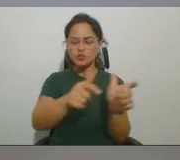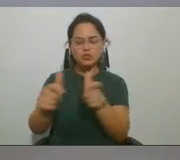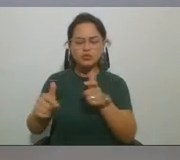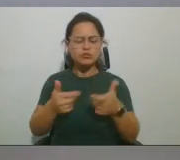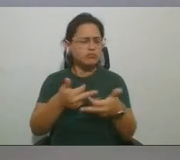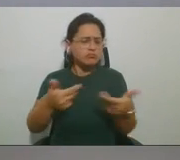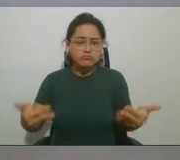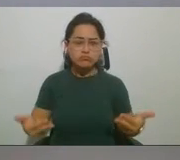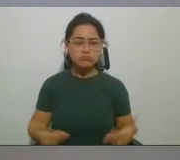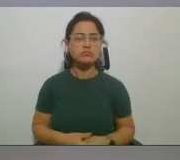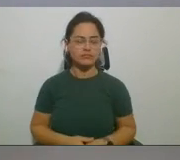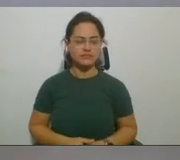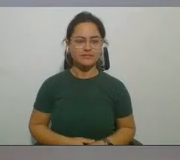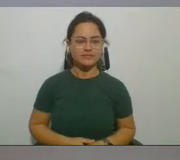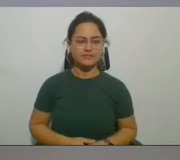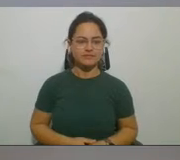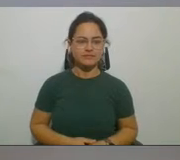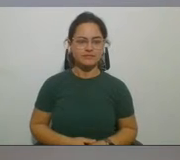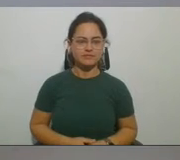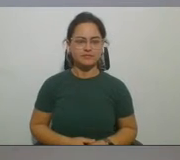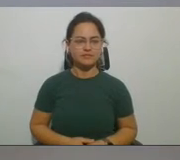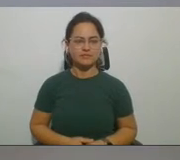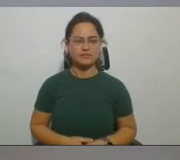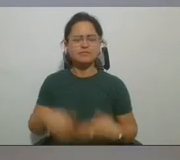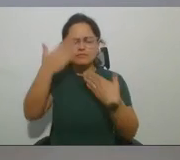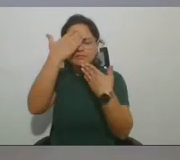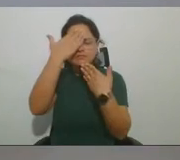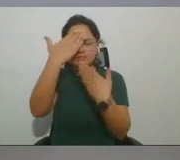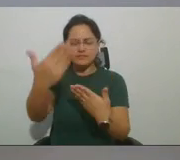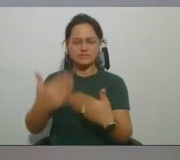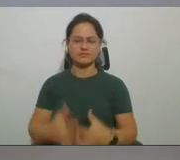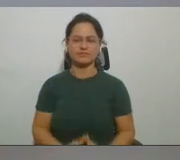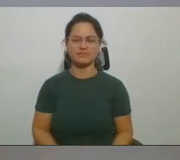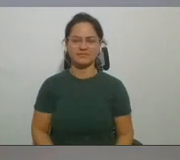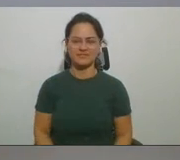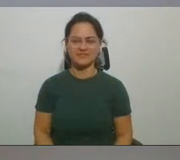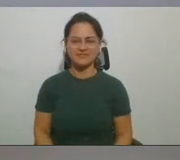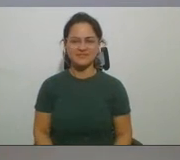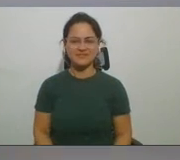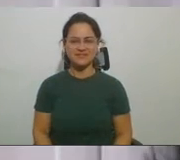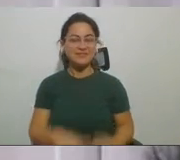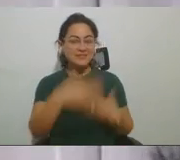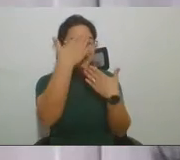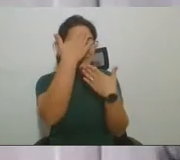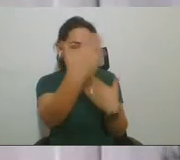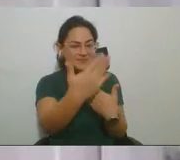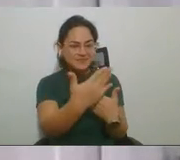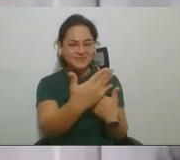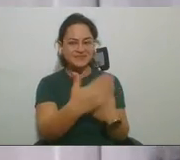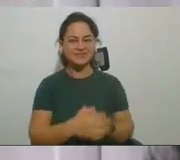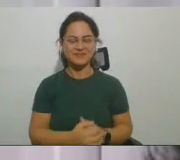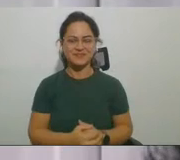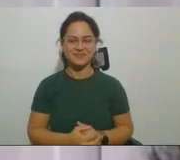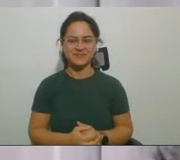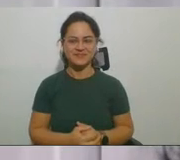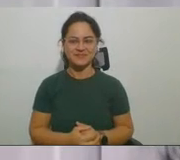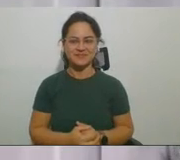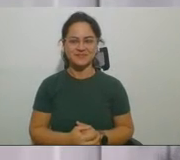né, do globo. Então, gostaria muito de agradecer. Muchísimas gracias a esa